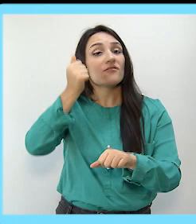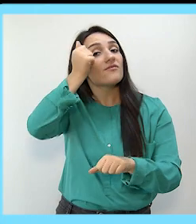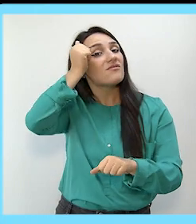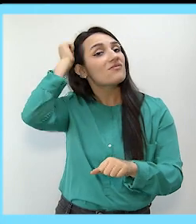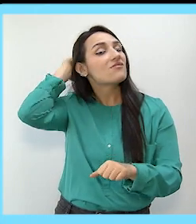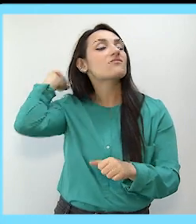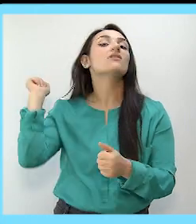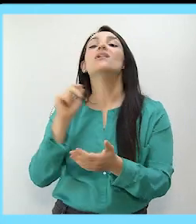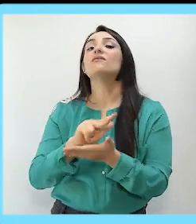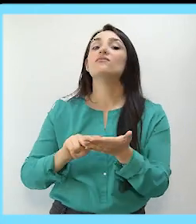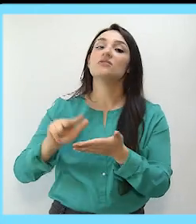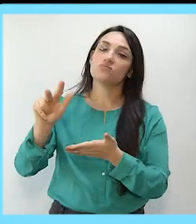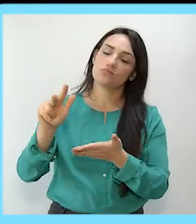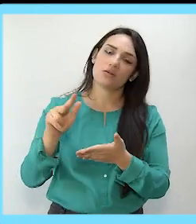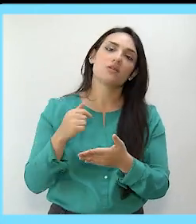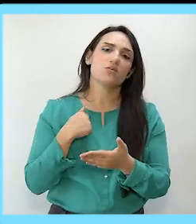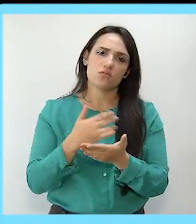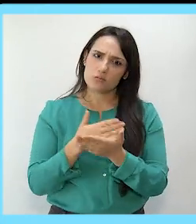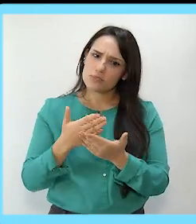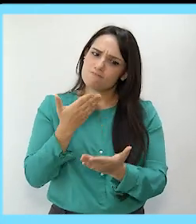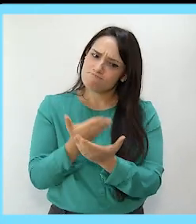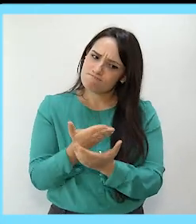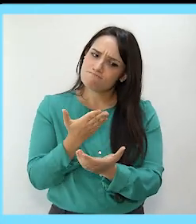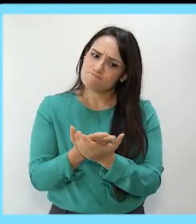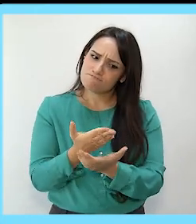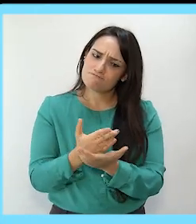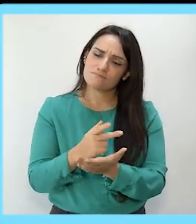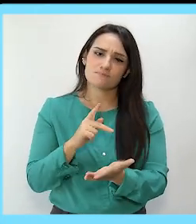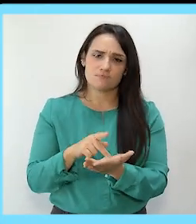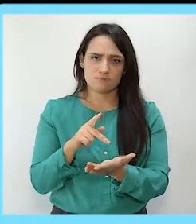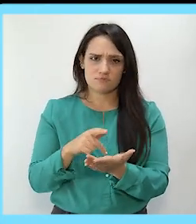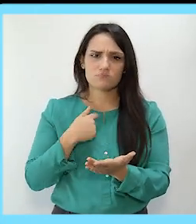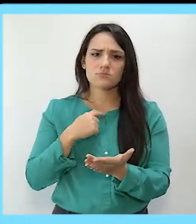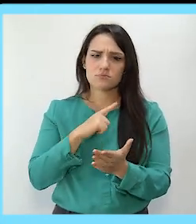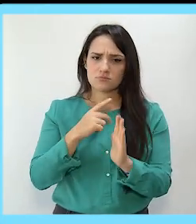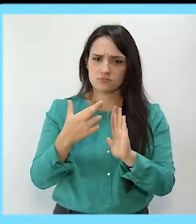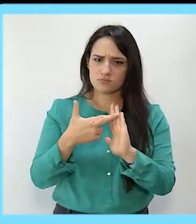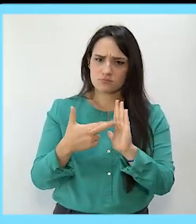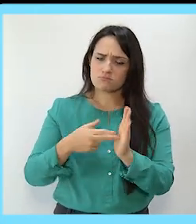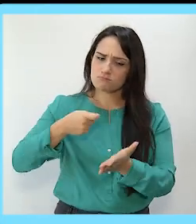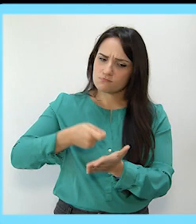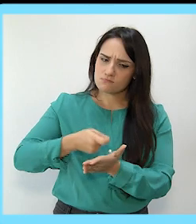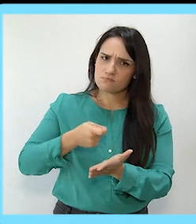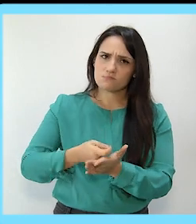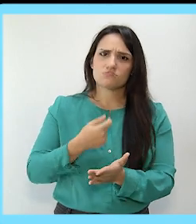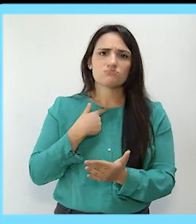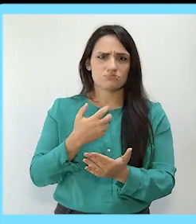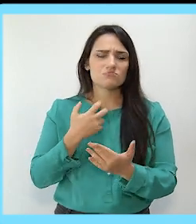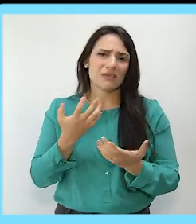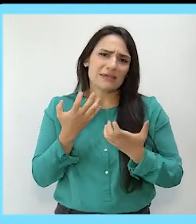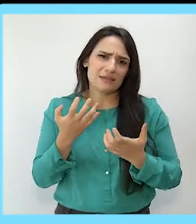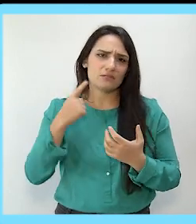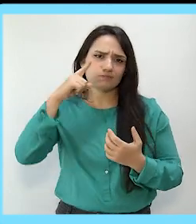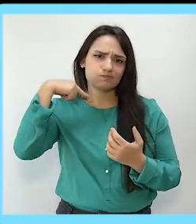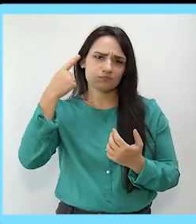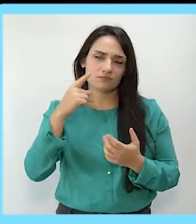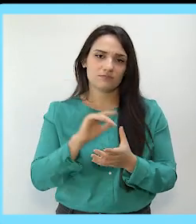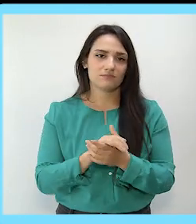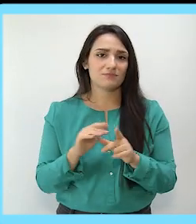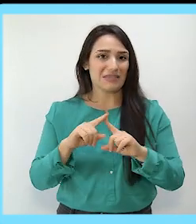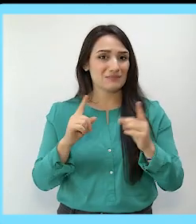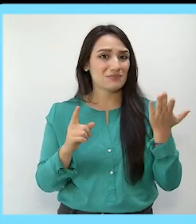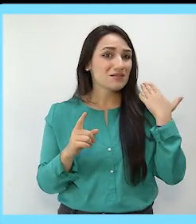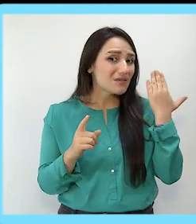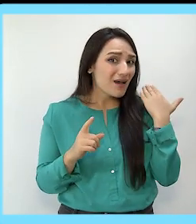comecei a estudar de verdade. Então, assim, aquela disciplina, porque eu queria muito fazer direito, né?